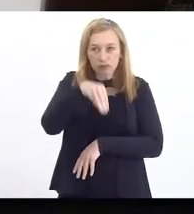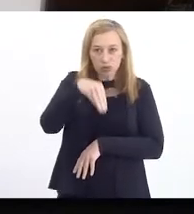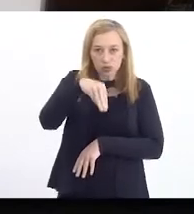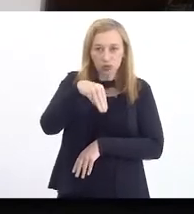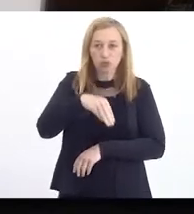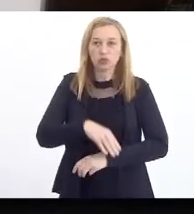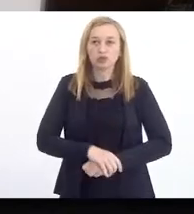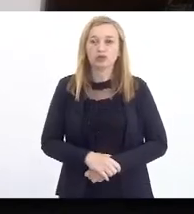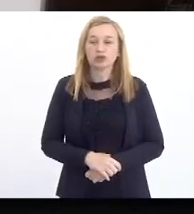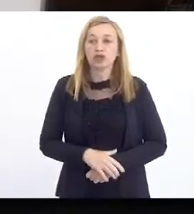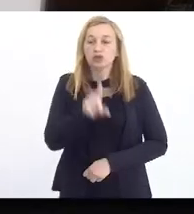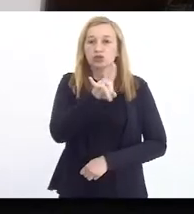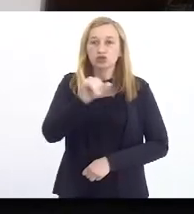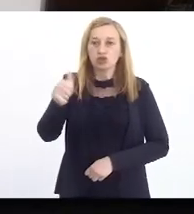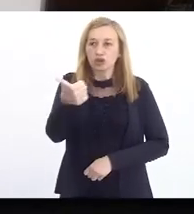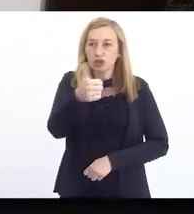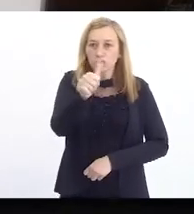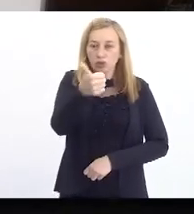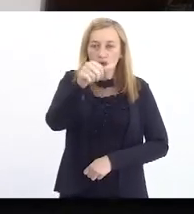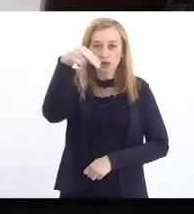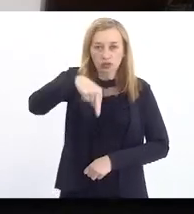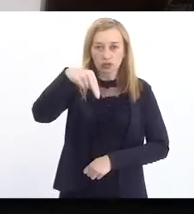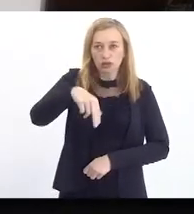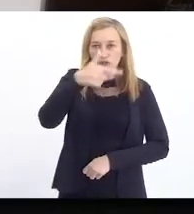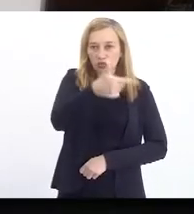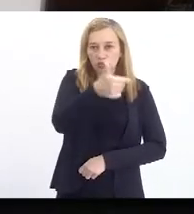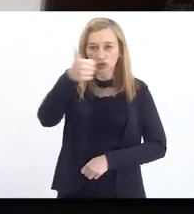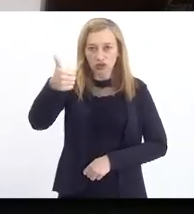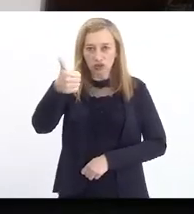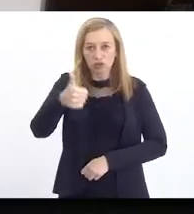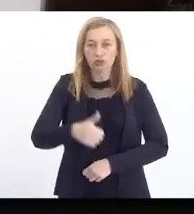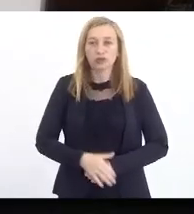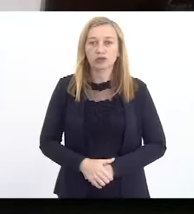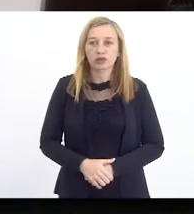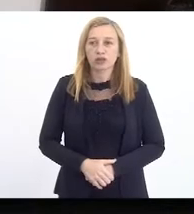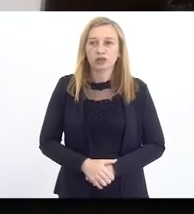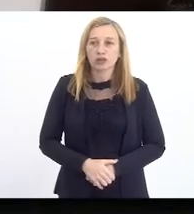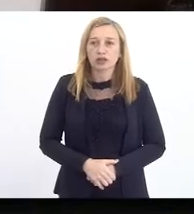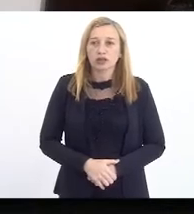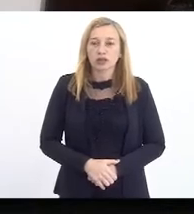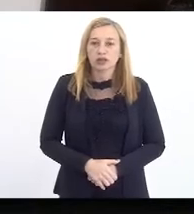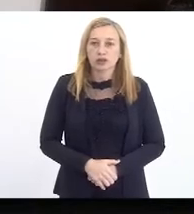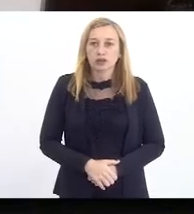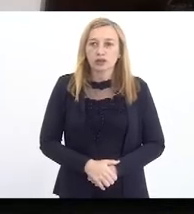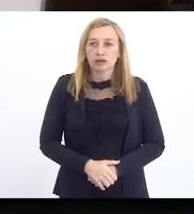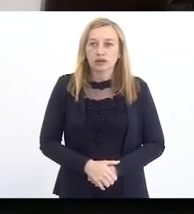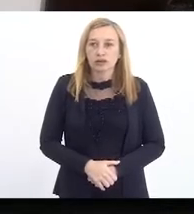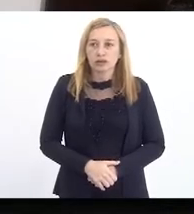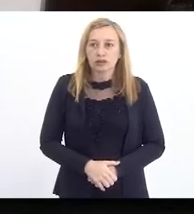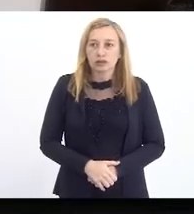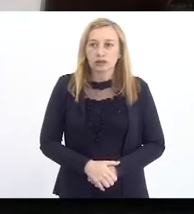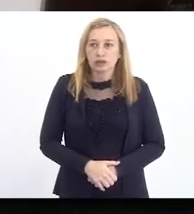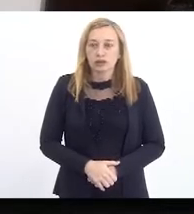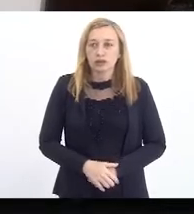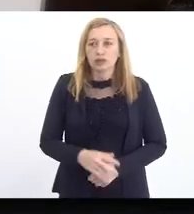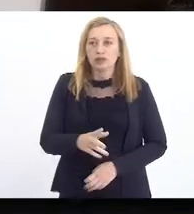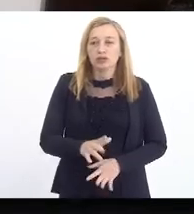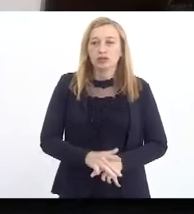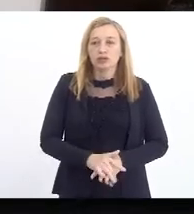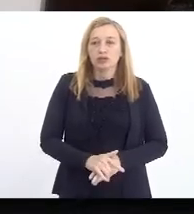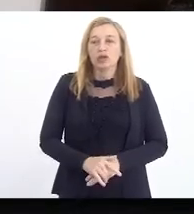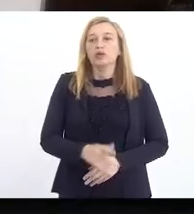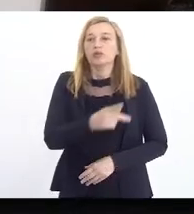minutos do dia 11 de novembro de 2021, na condição de presidente da Comissão